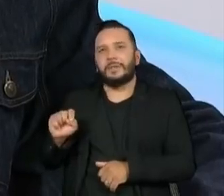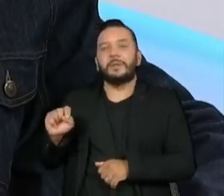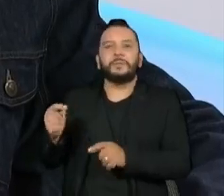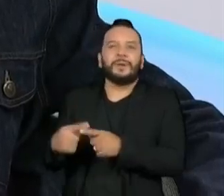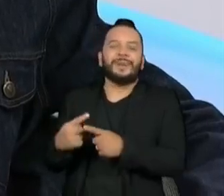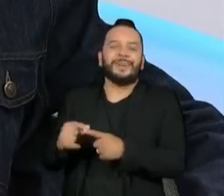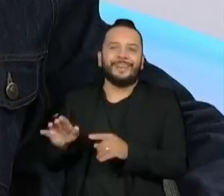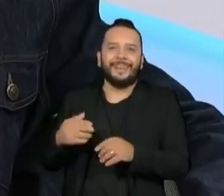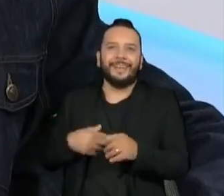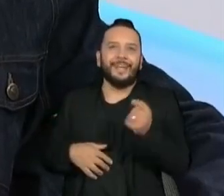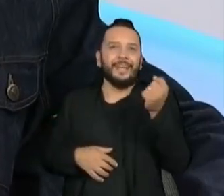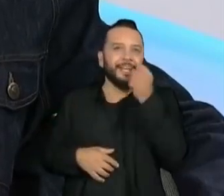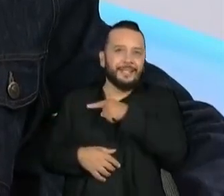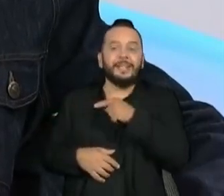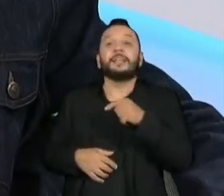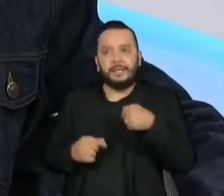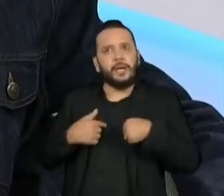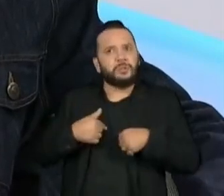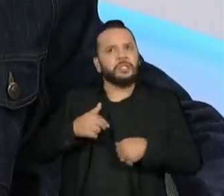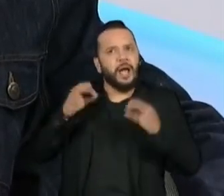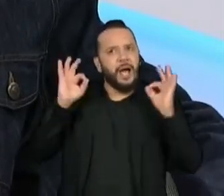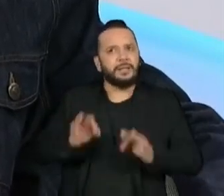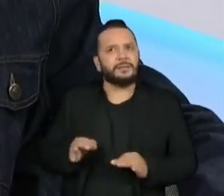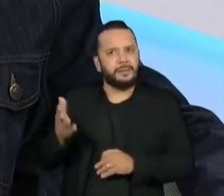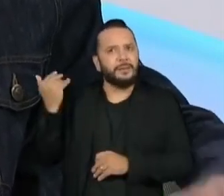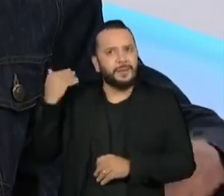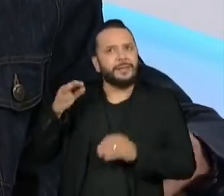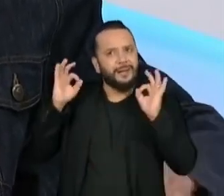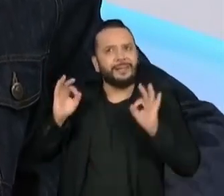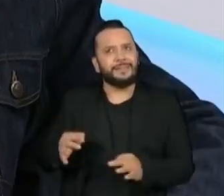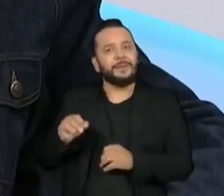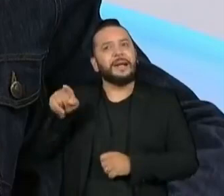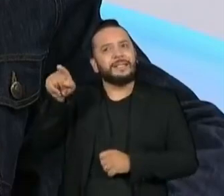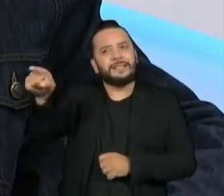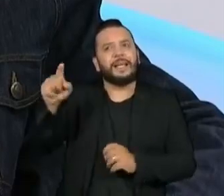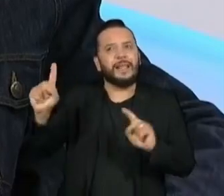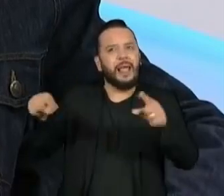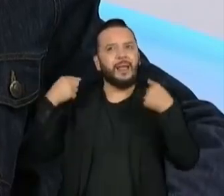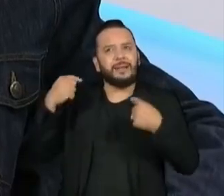muito engraçado. Eu tinha razão. Mas acontece que também,